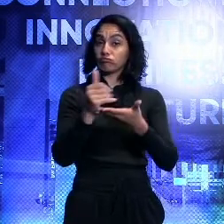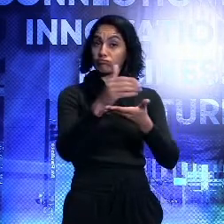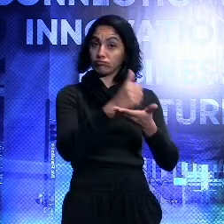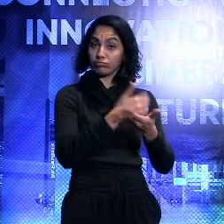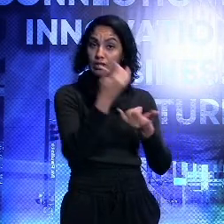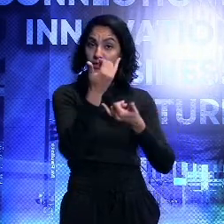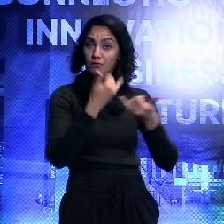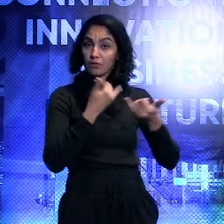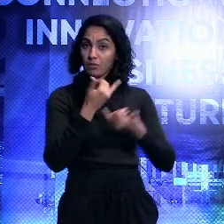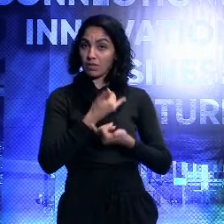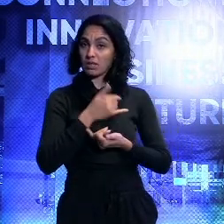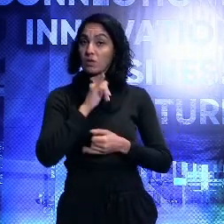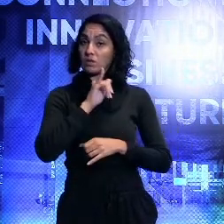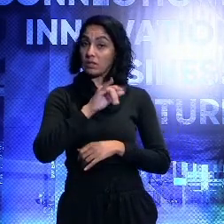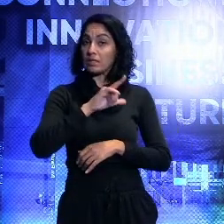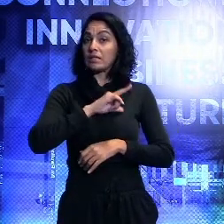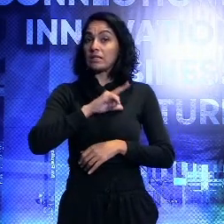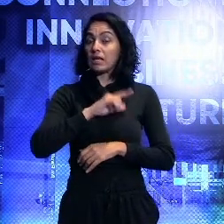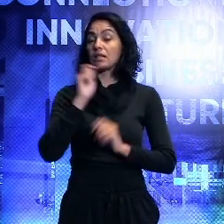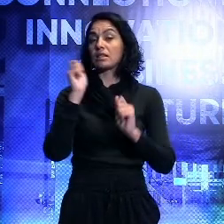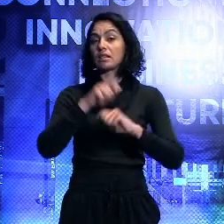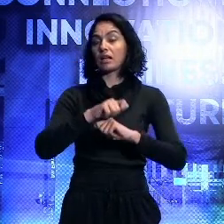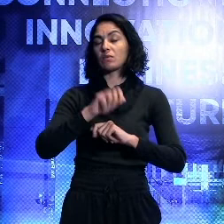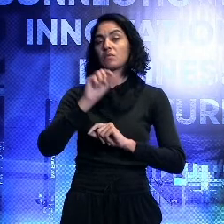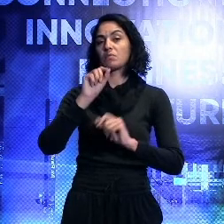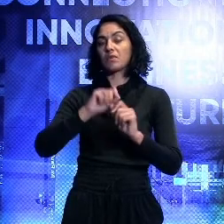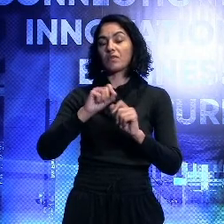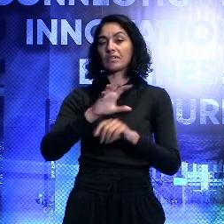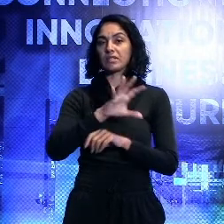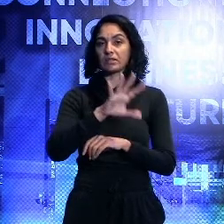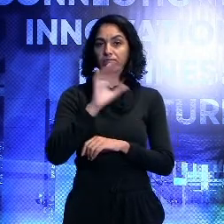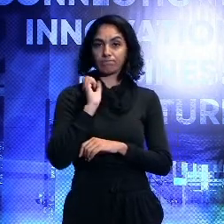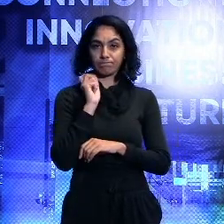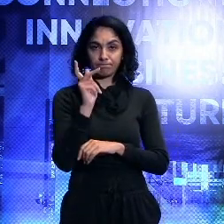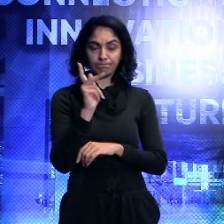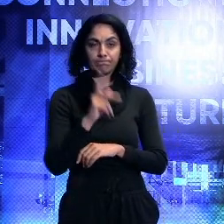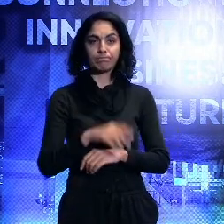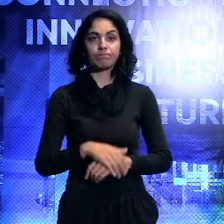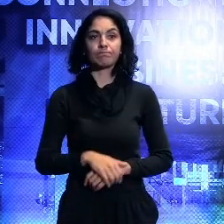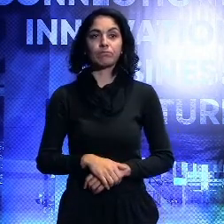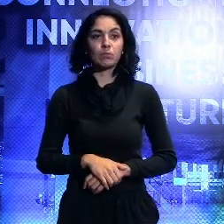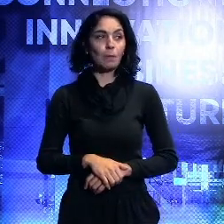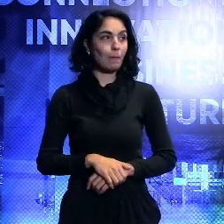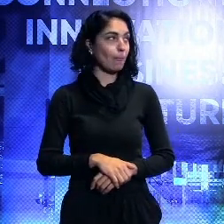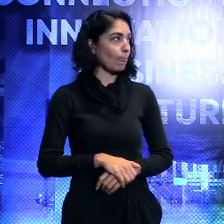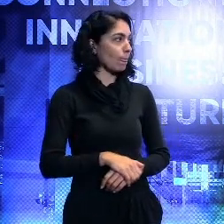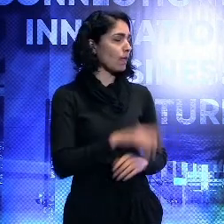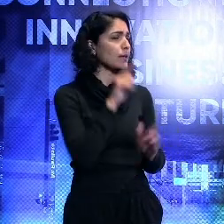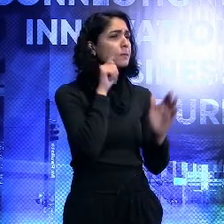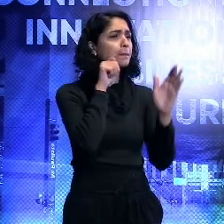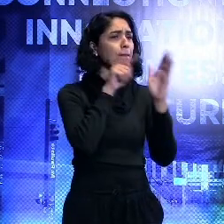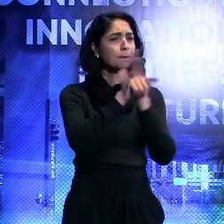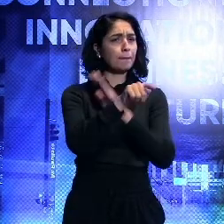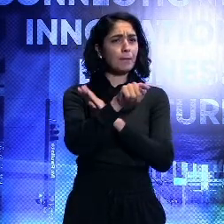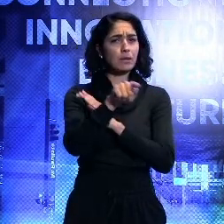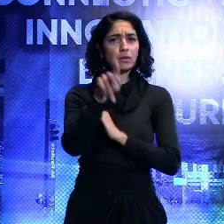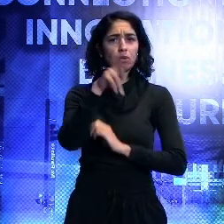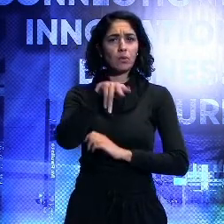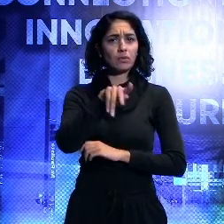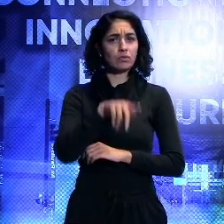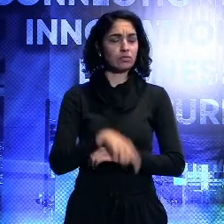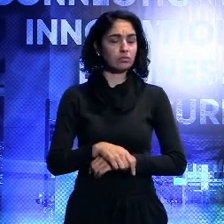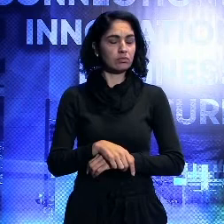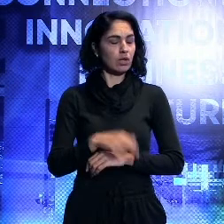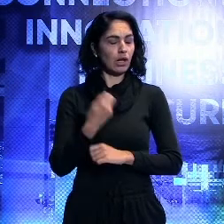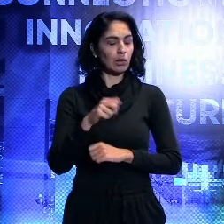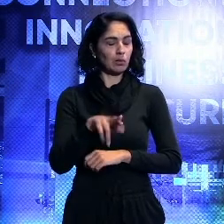pontos de ancoragem são suficientes para isso. Ok? Deixa eu perguntar uma coisa para vocês, é uma pergunta retórica, não precisem responder.